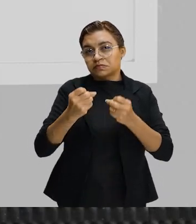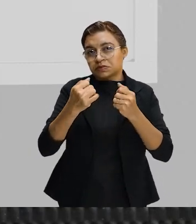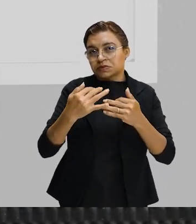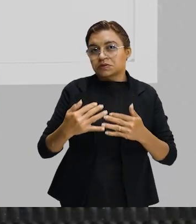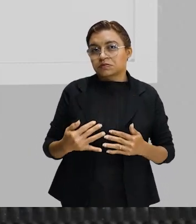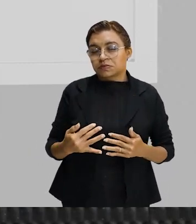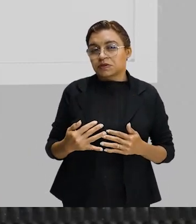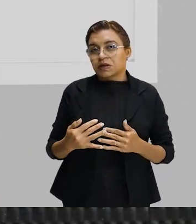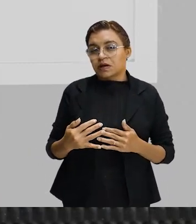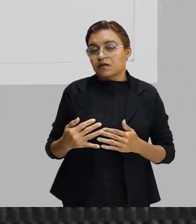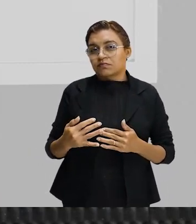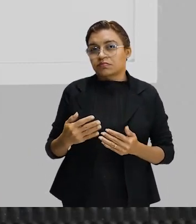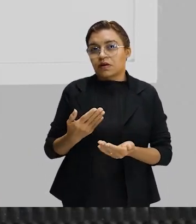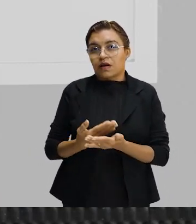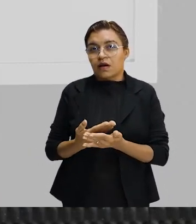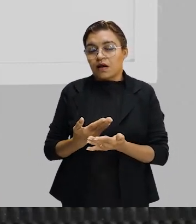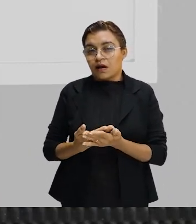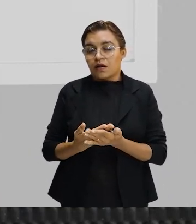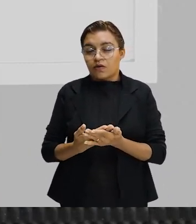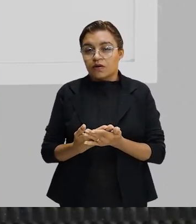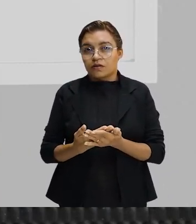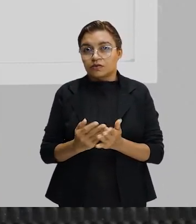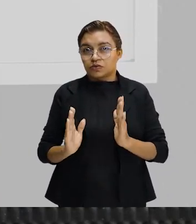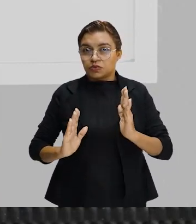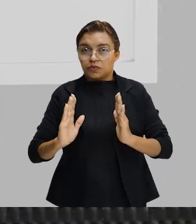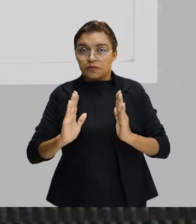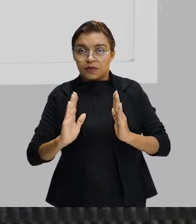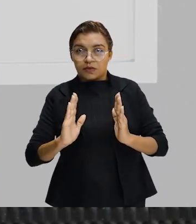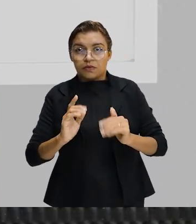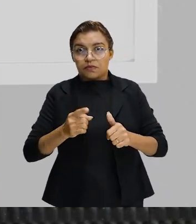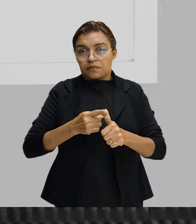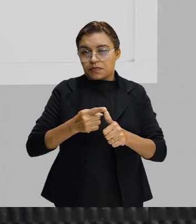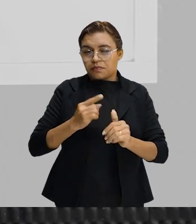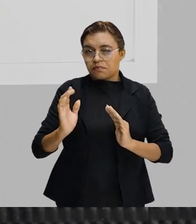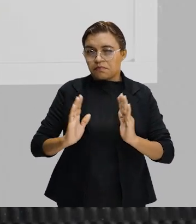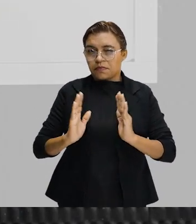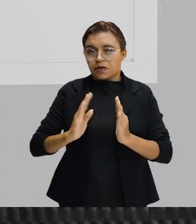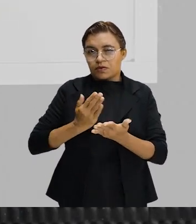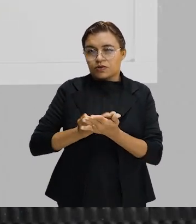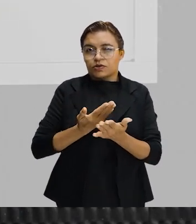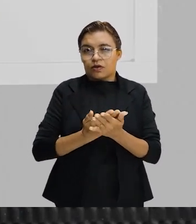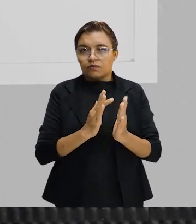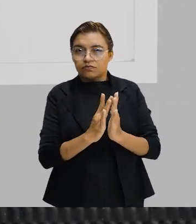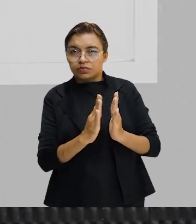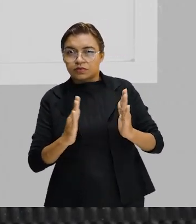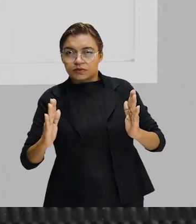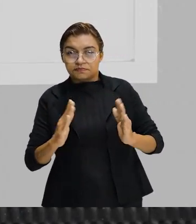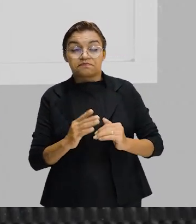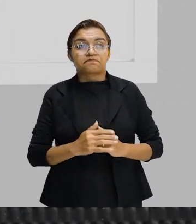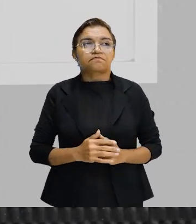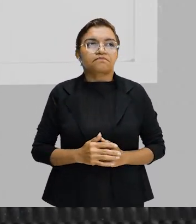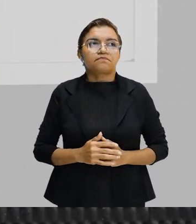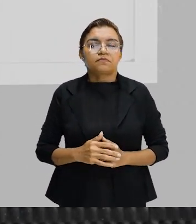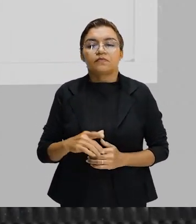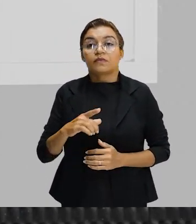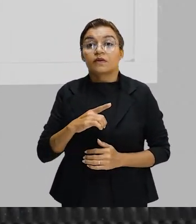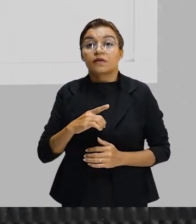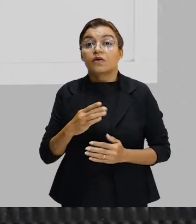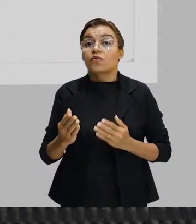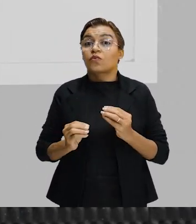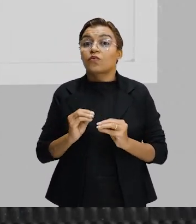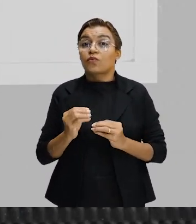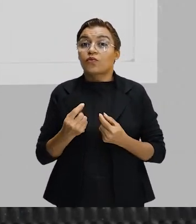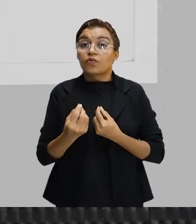que nós vamos ter do nosso período, dessa primeira parte do curso. Tá ok? Bom, então a gente vai iniciar